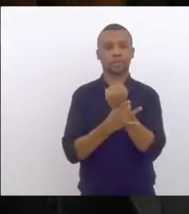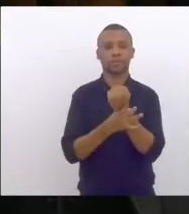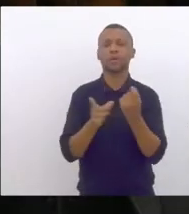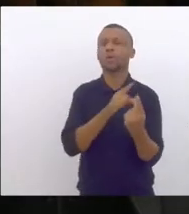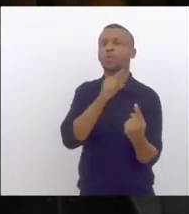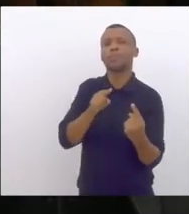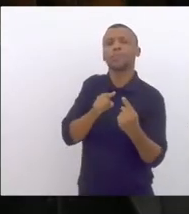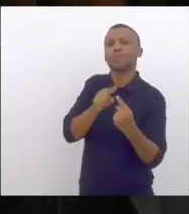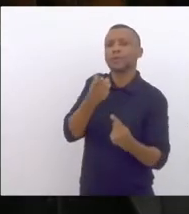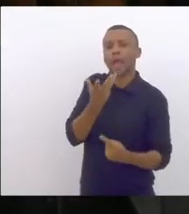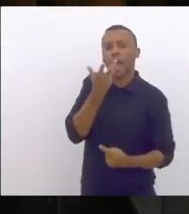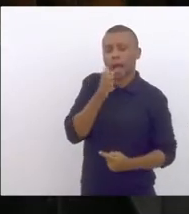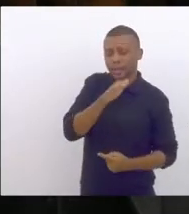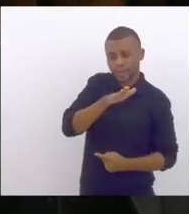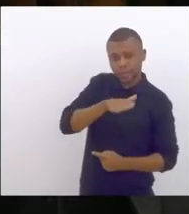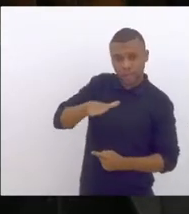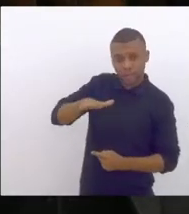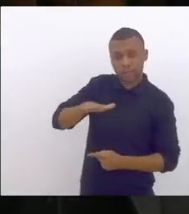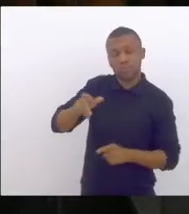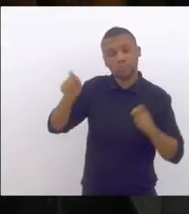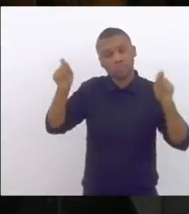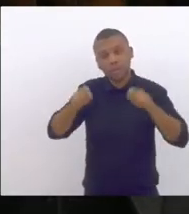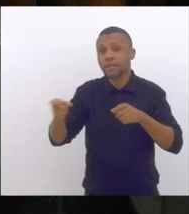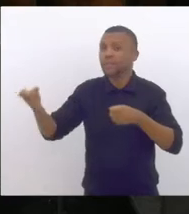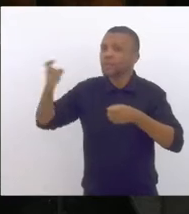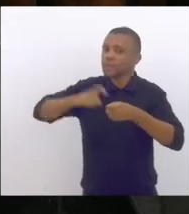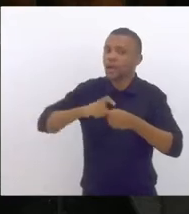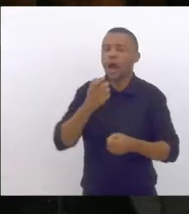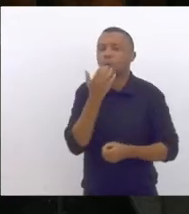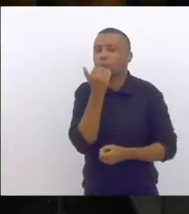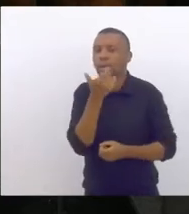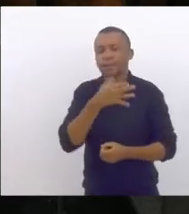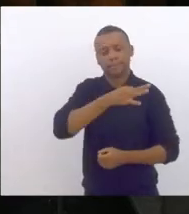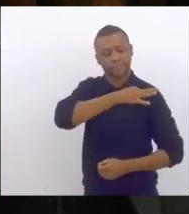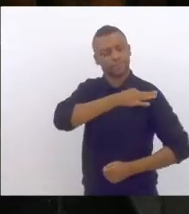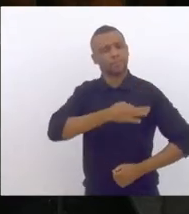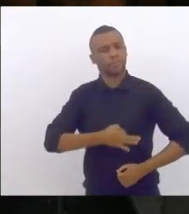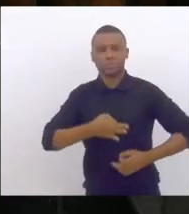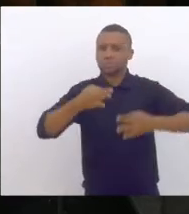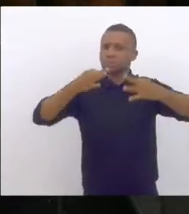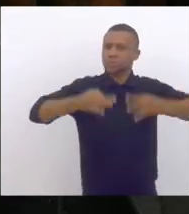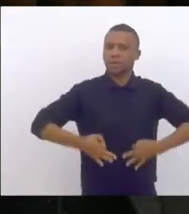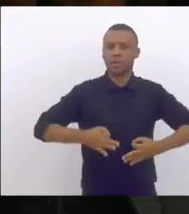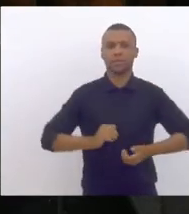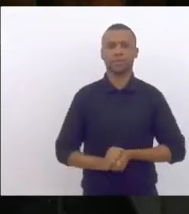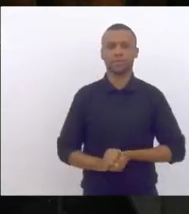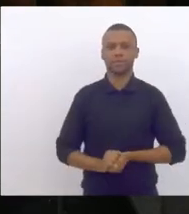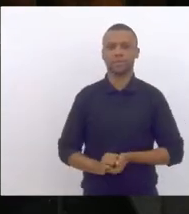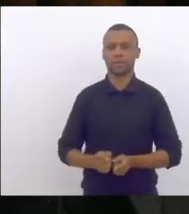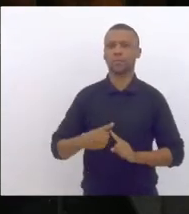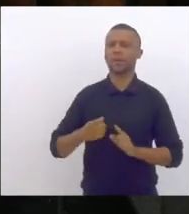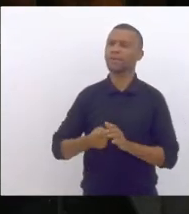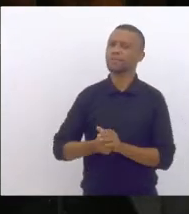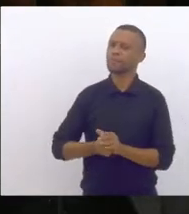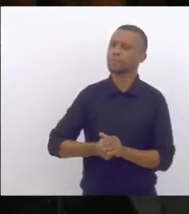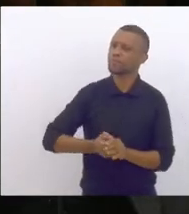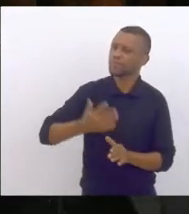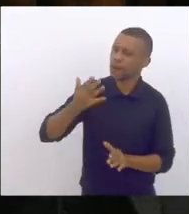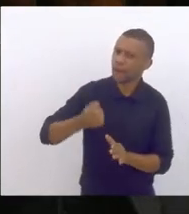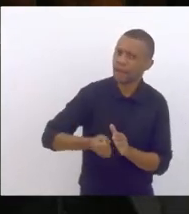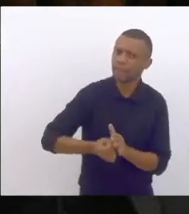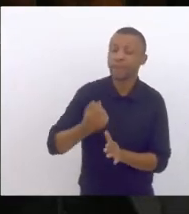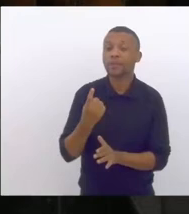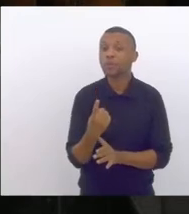as crianças pudessem voltar a comer de forma digna porque muitas vezes o único